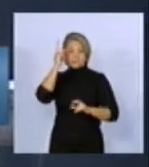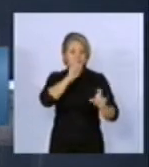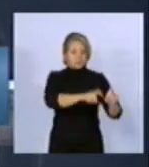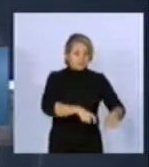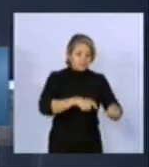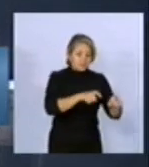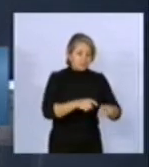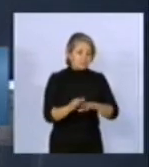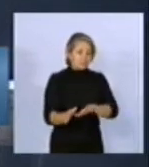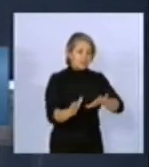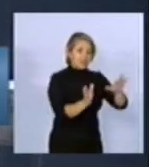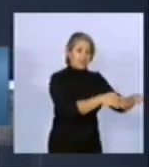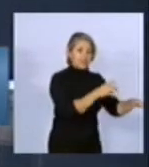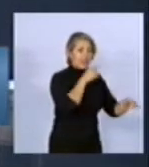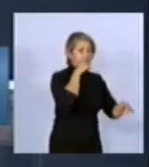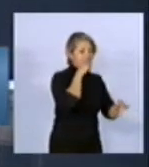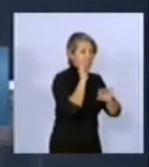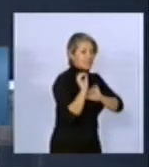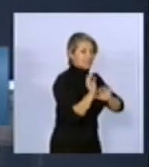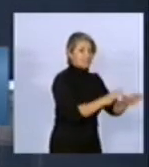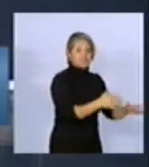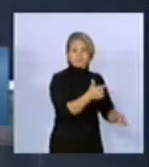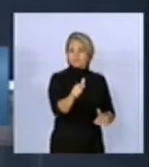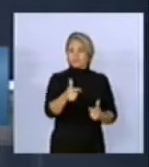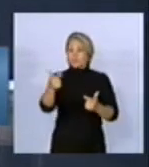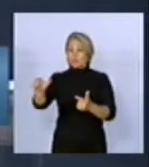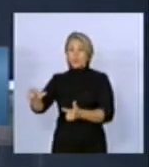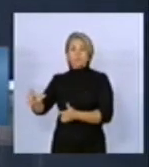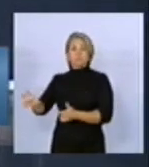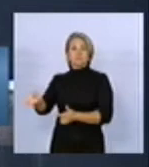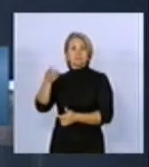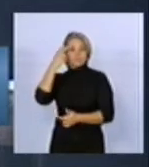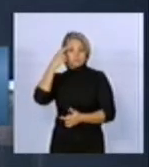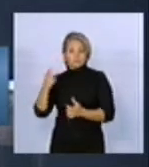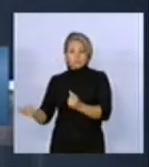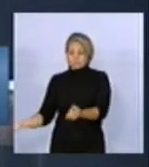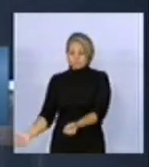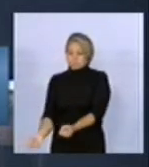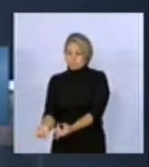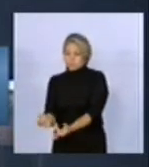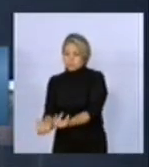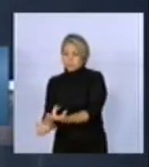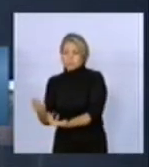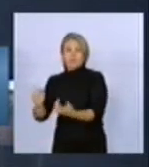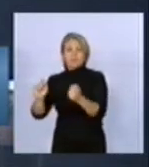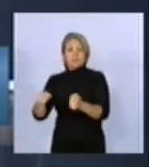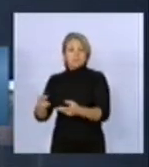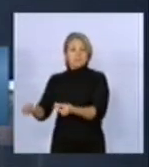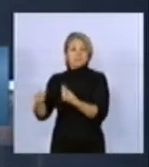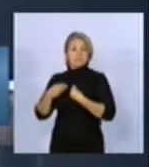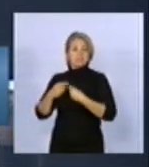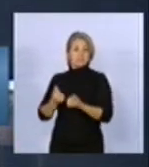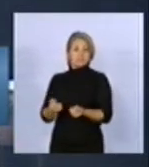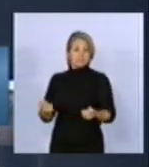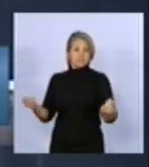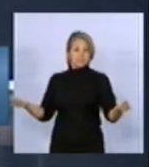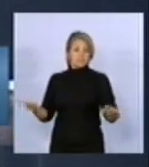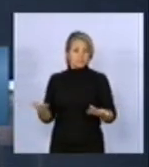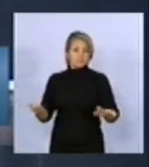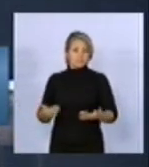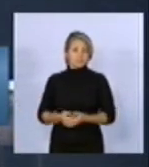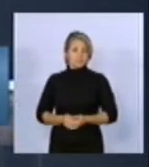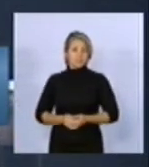sair da atividade de cana e não tendo uma outra cultura que rendesse e o que rende para ele hoje Bom